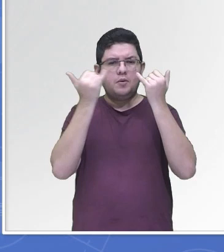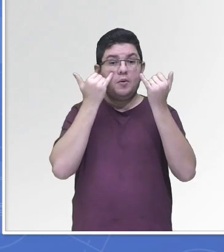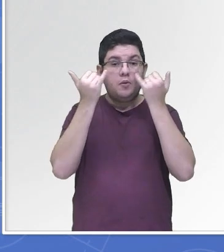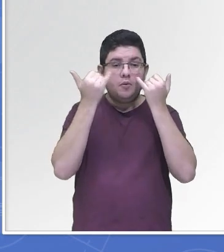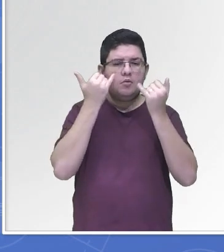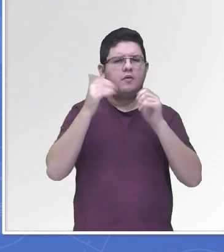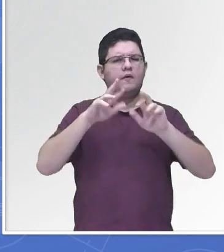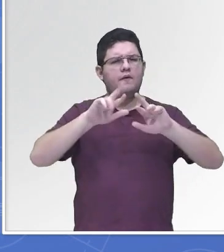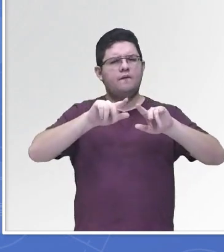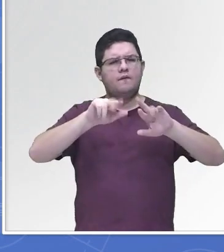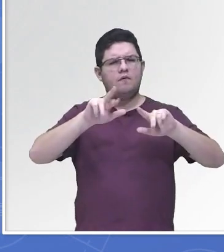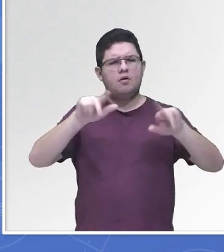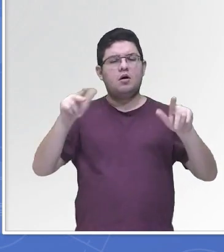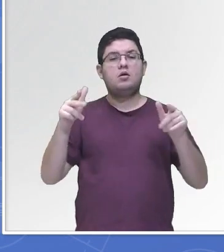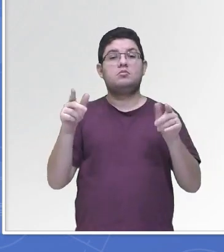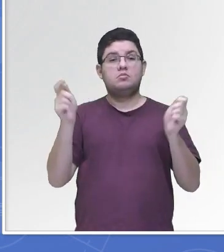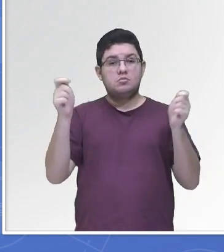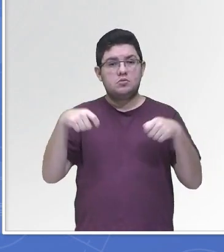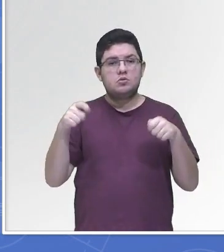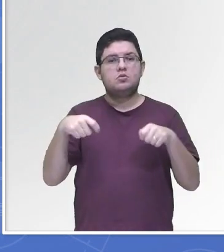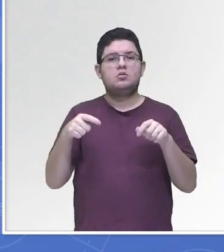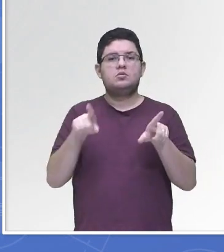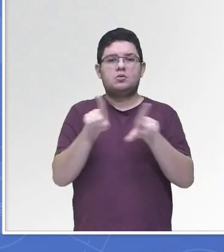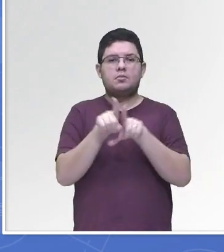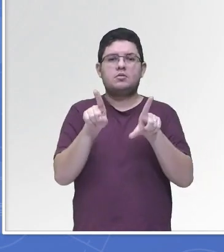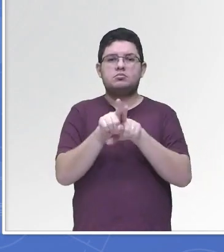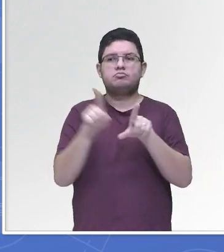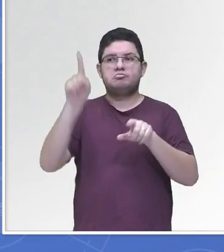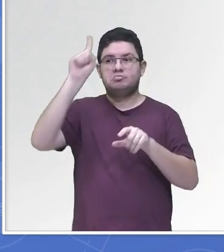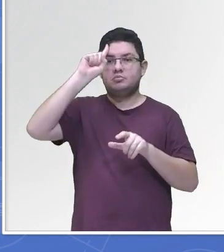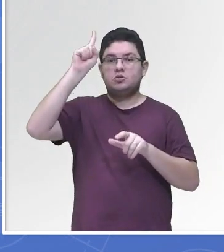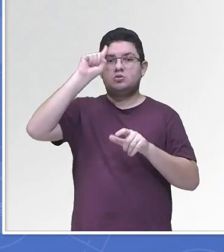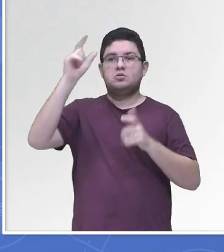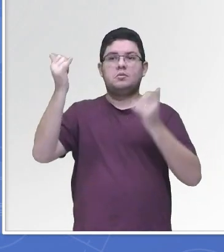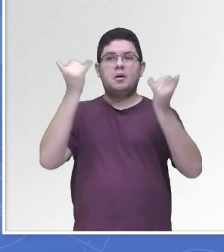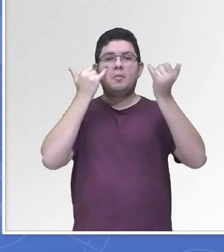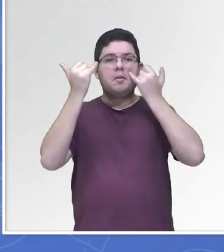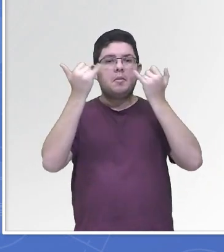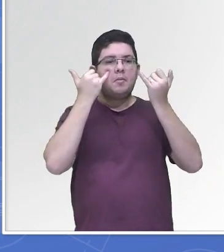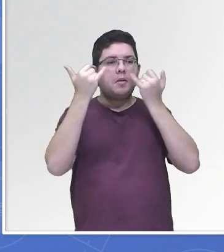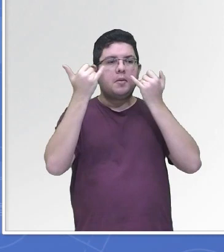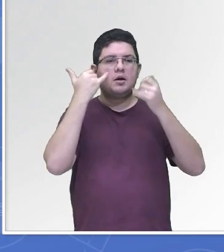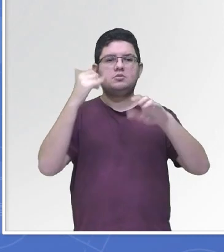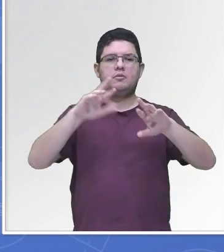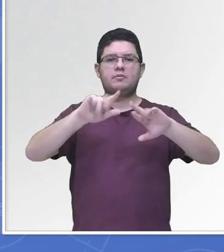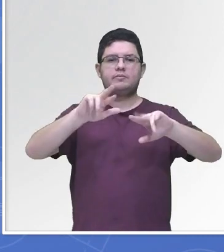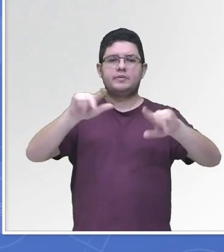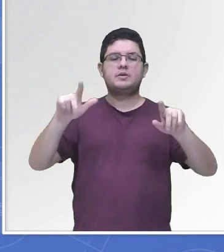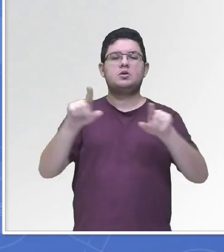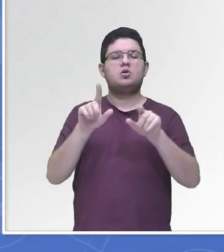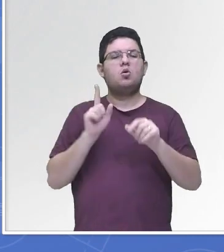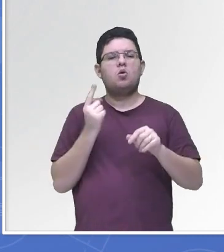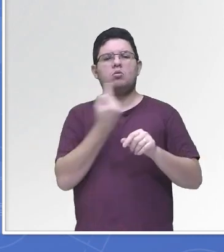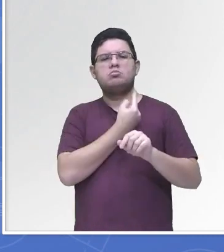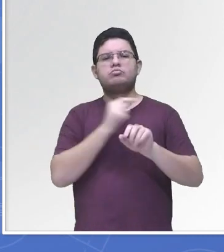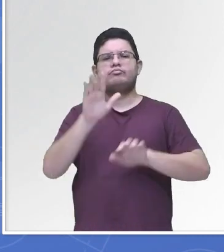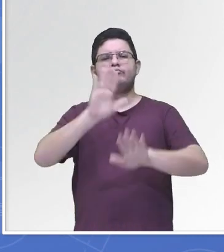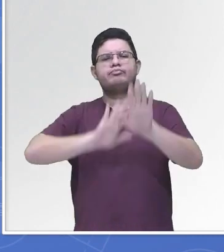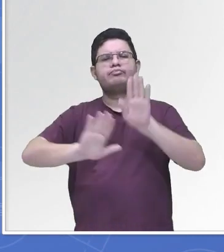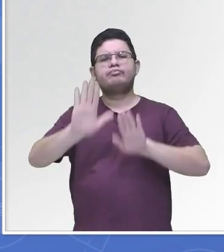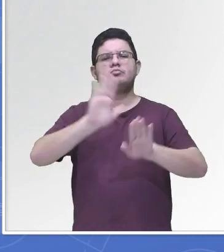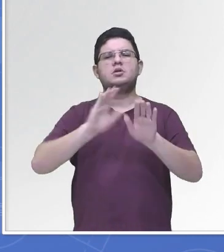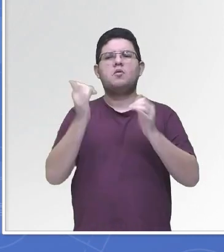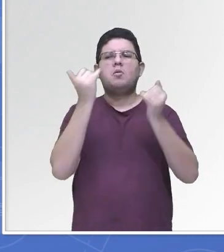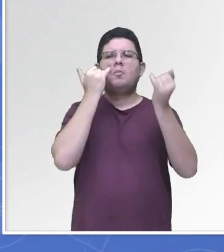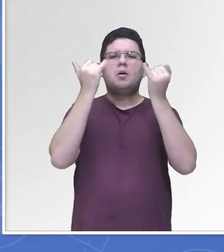num mundo onde nós somos bombardeados de informações por tudo quanto é lado. Então temos que tomar muito cuidado com as notícias que chegam até